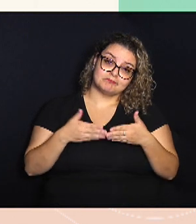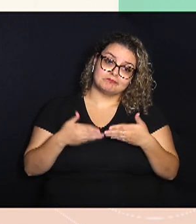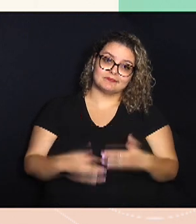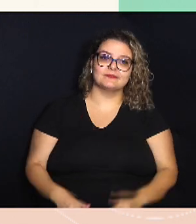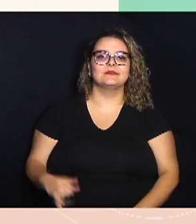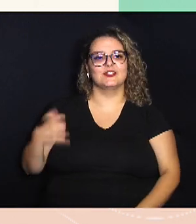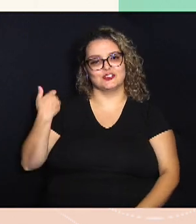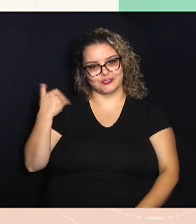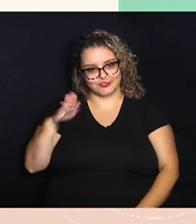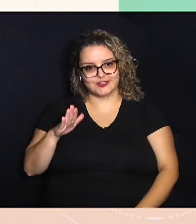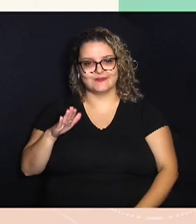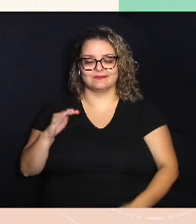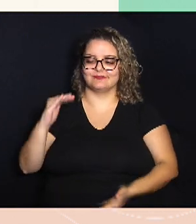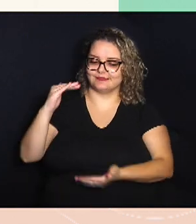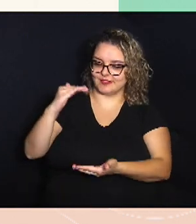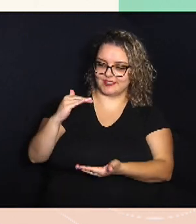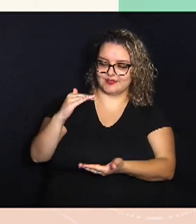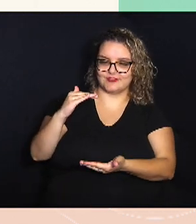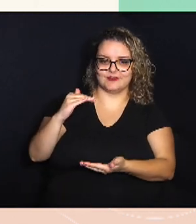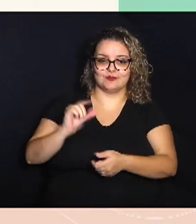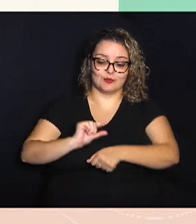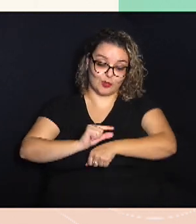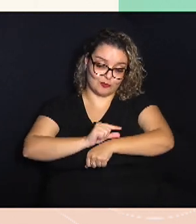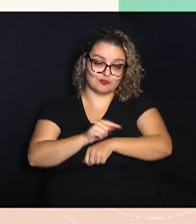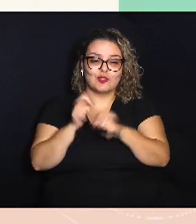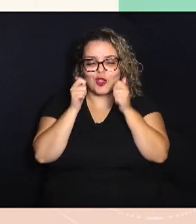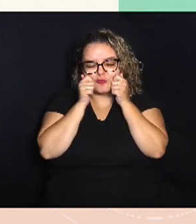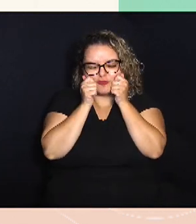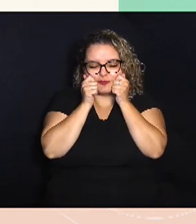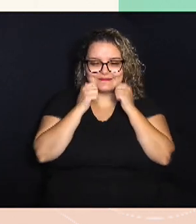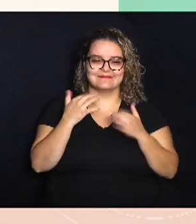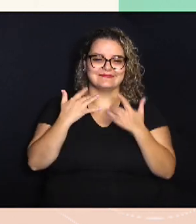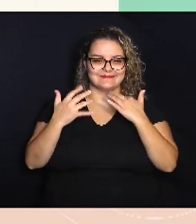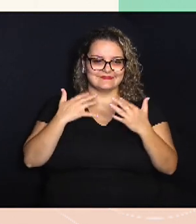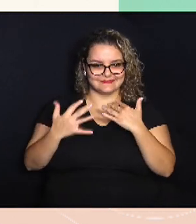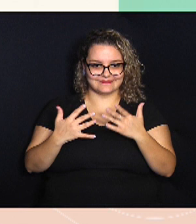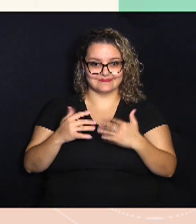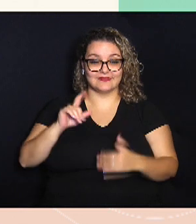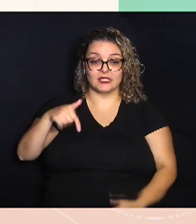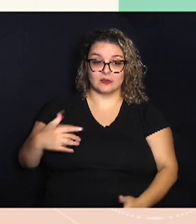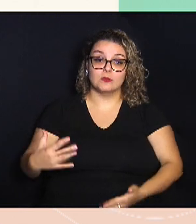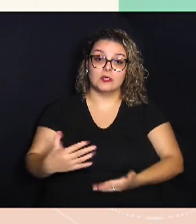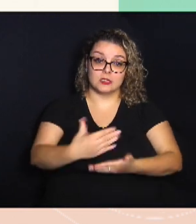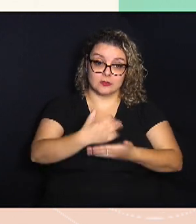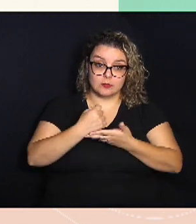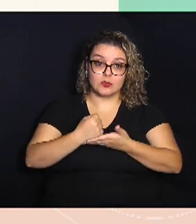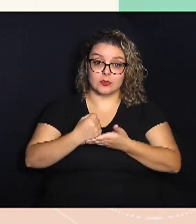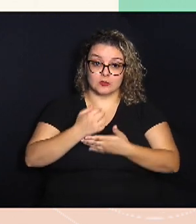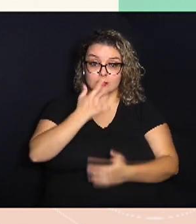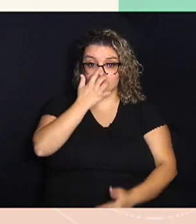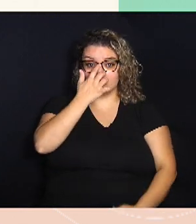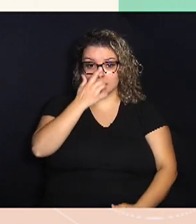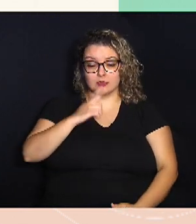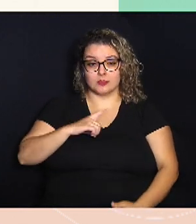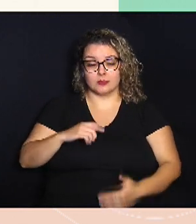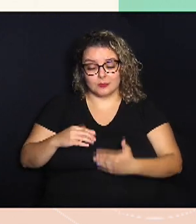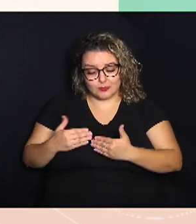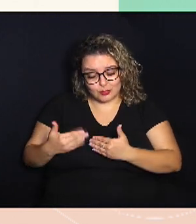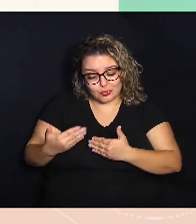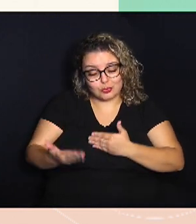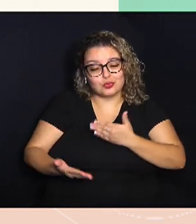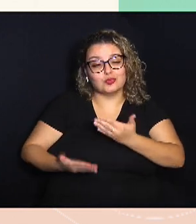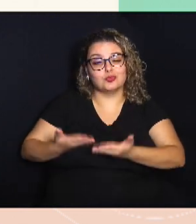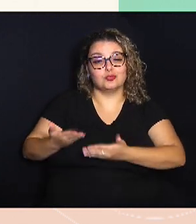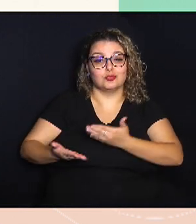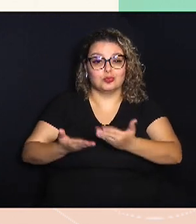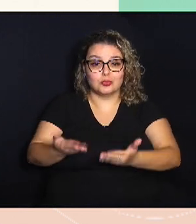de porte médio, pelagem fofinha e colorida. Depois do resgate, ele passou por um longo tratamento até